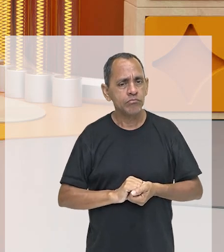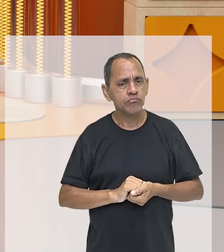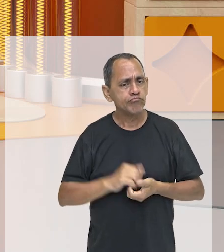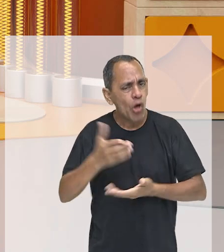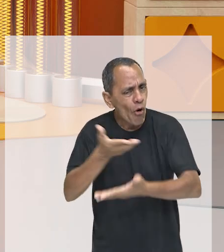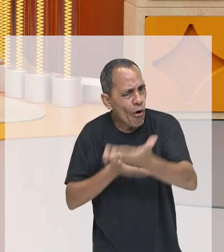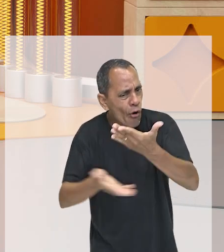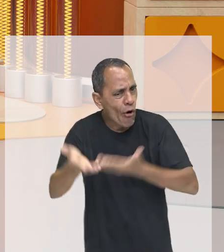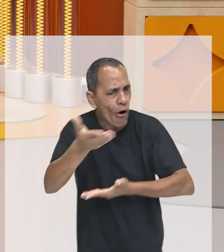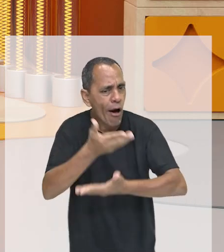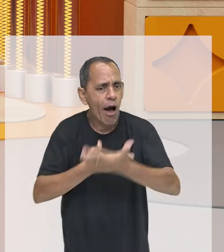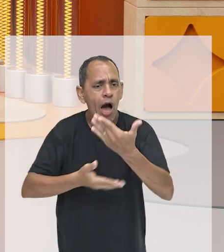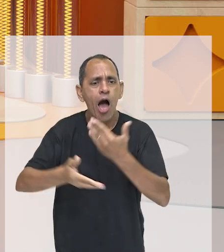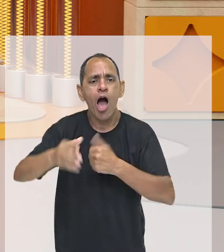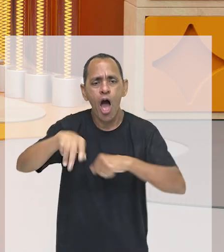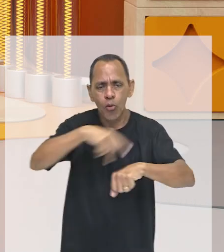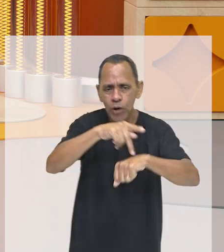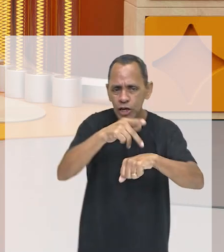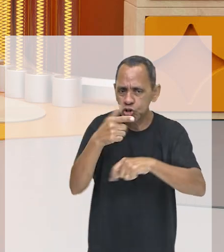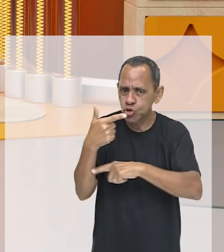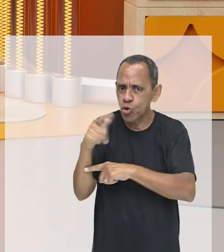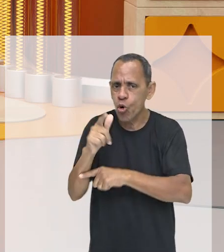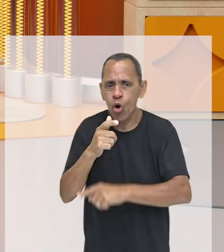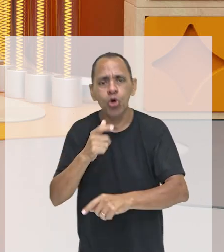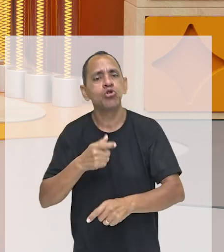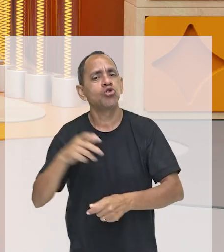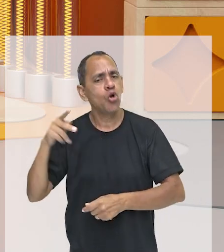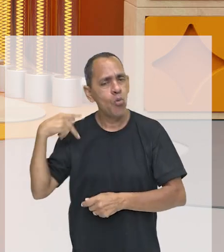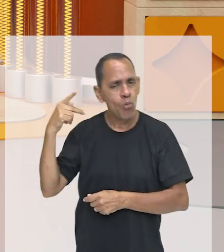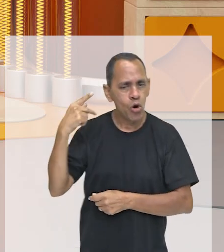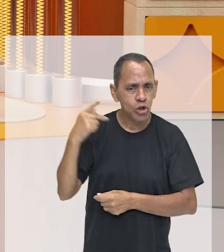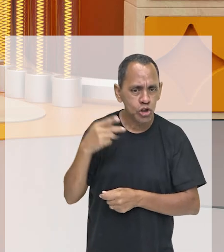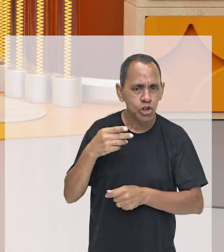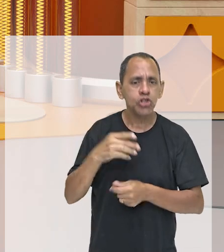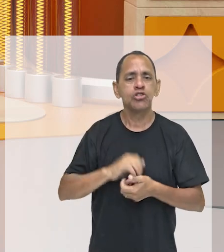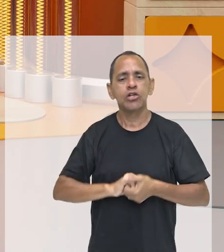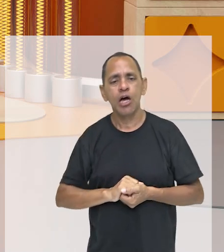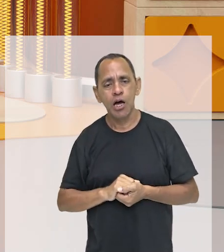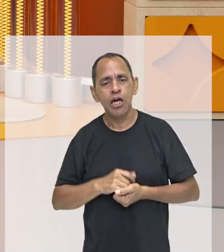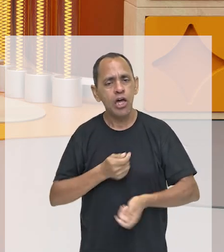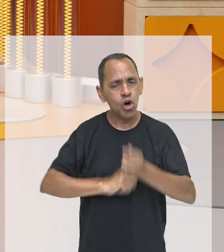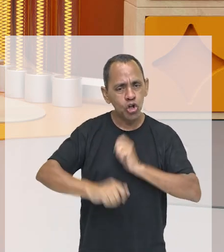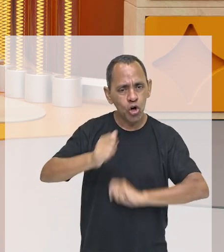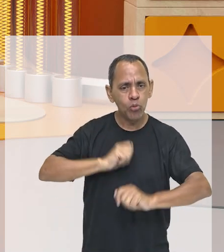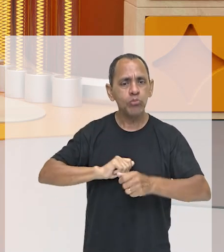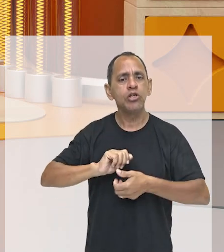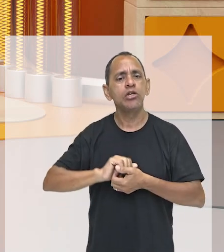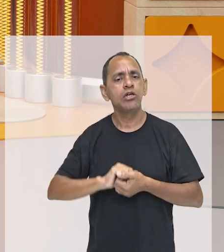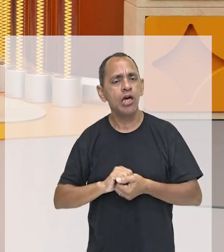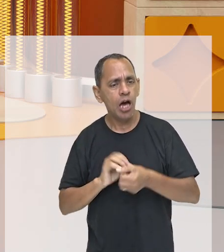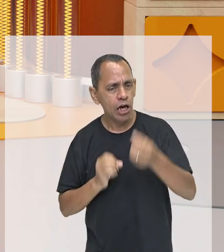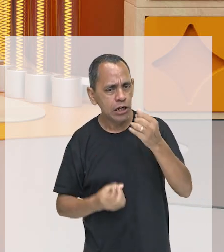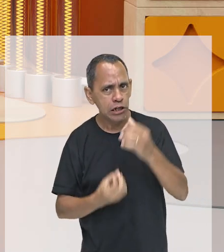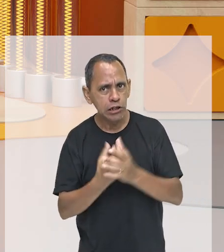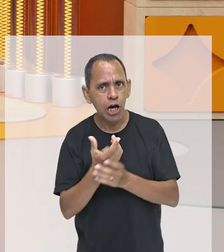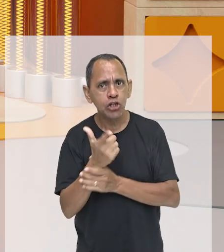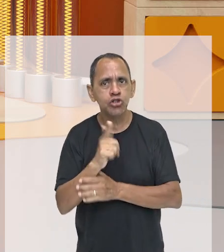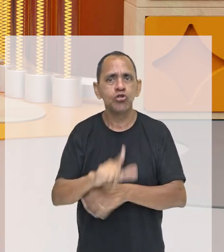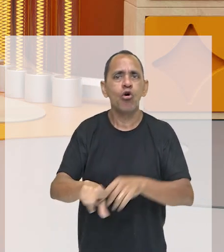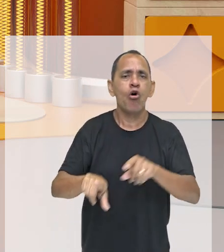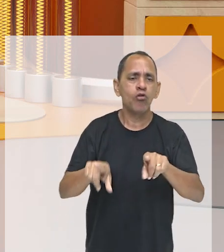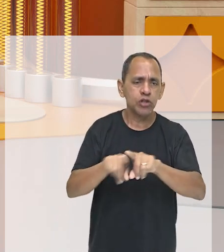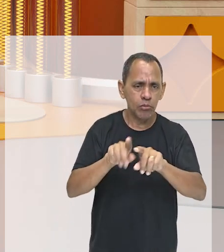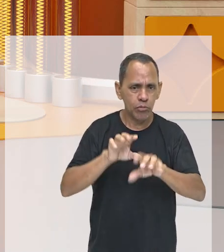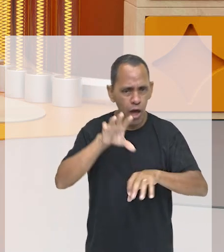da política, a parte econômica, a parte social, realmente reestruturar tudo isso.